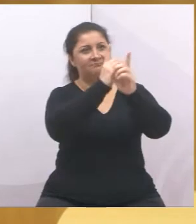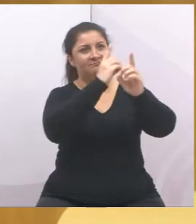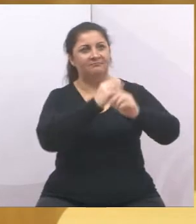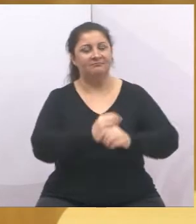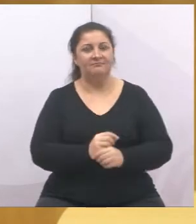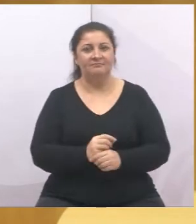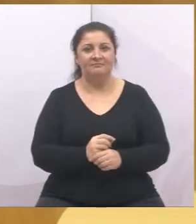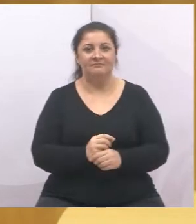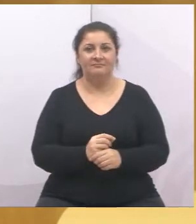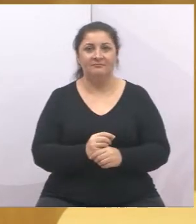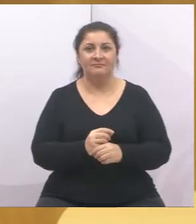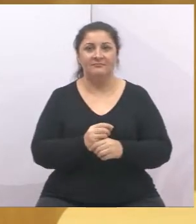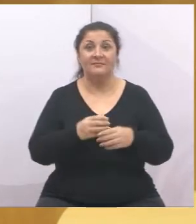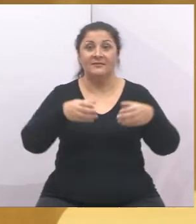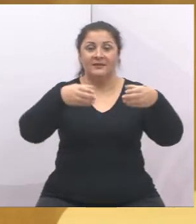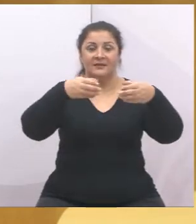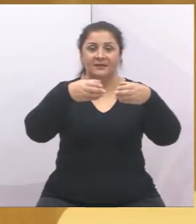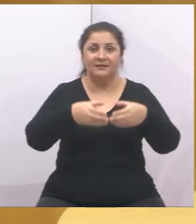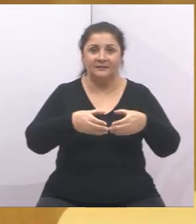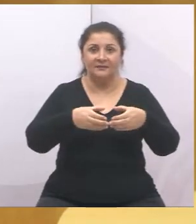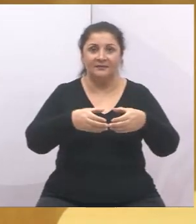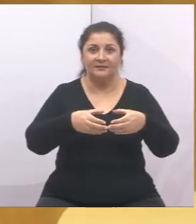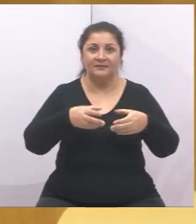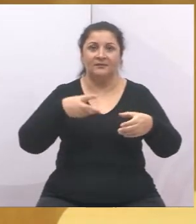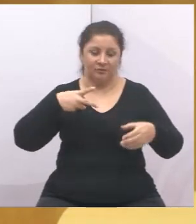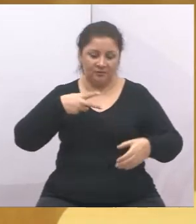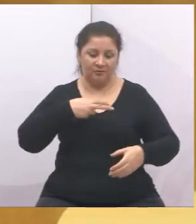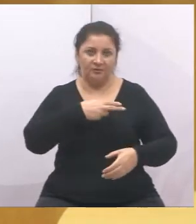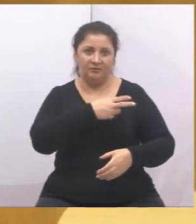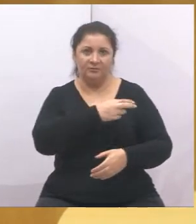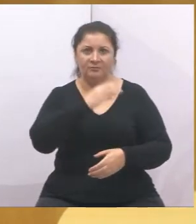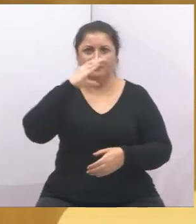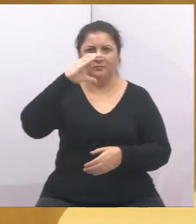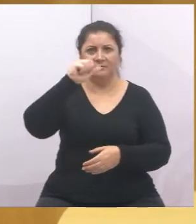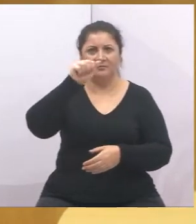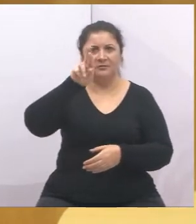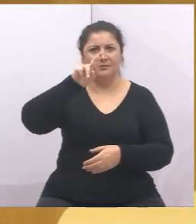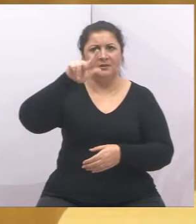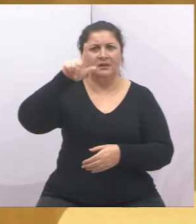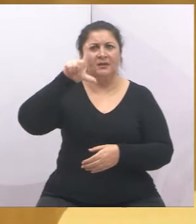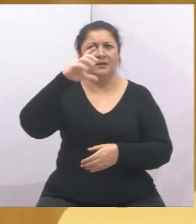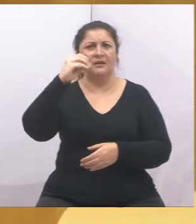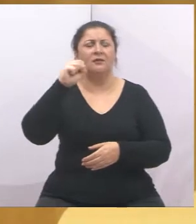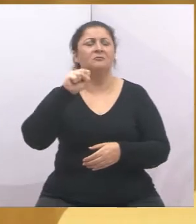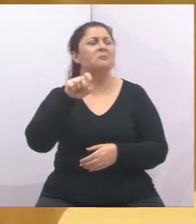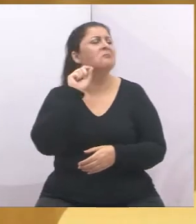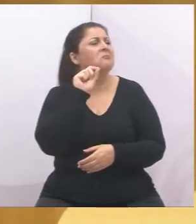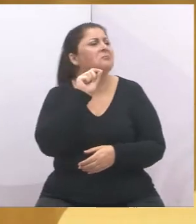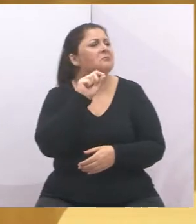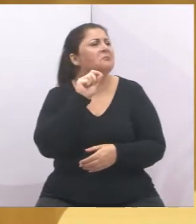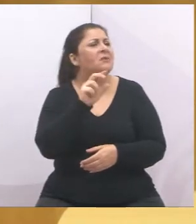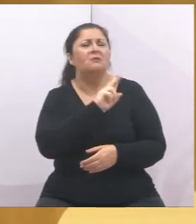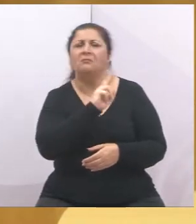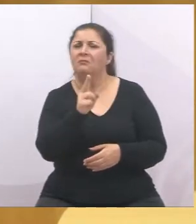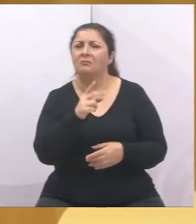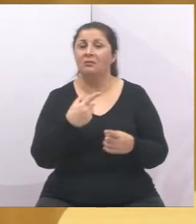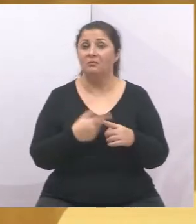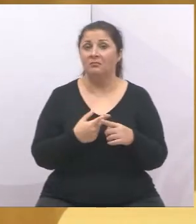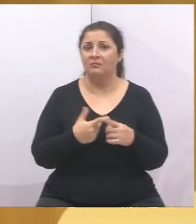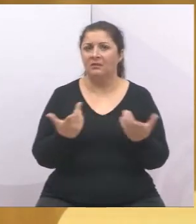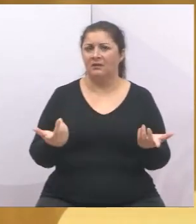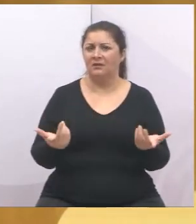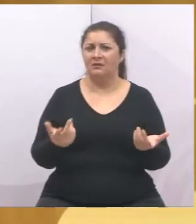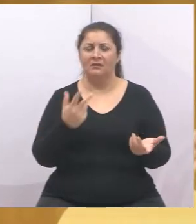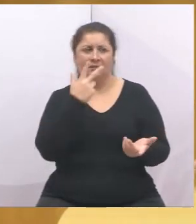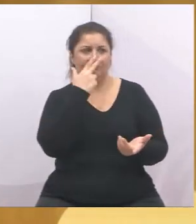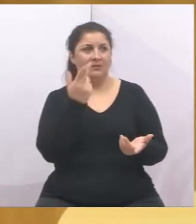Centro Cirúrgico Dr. Carlos Cardarelli. Eu falei, nossa, quem é o Dr. Carlos Cardarelli? Porque geralmente eu acho isso injusto,